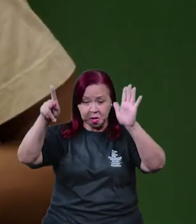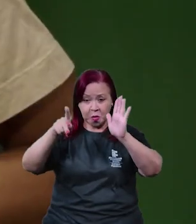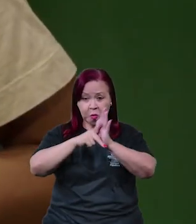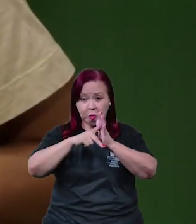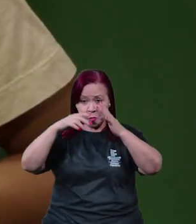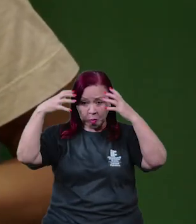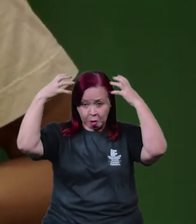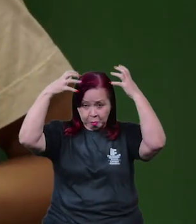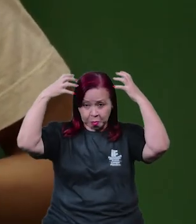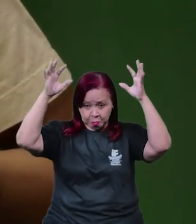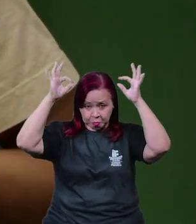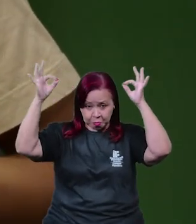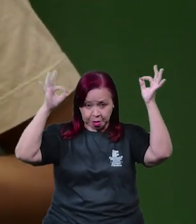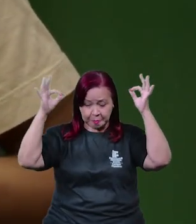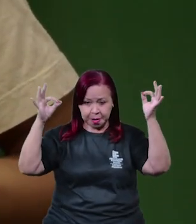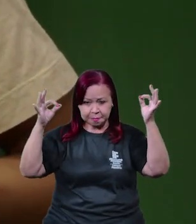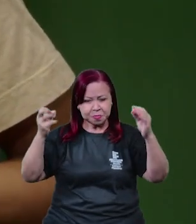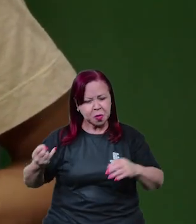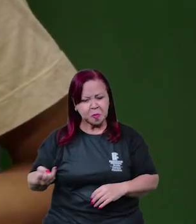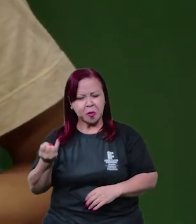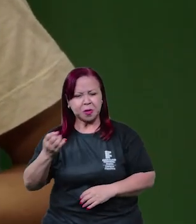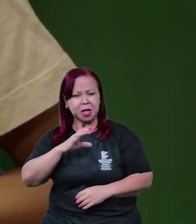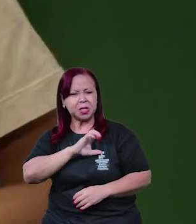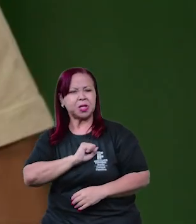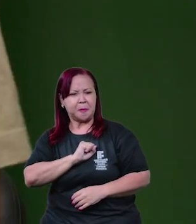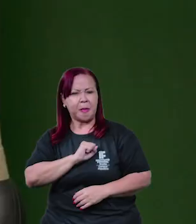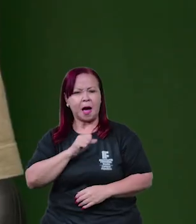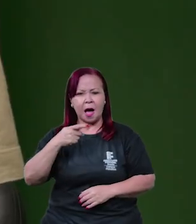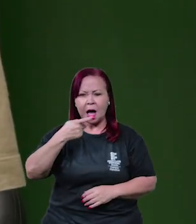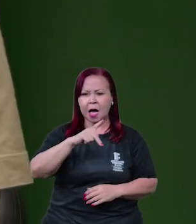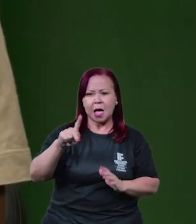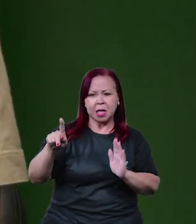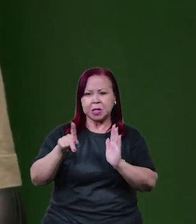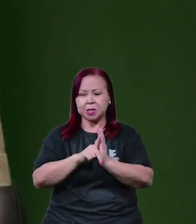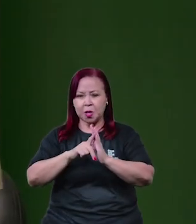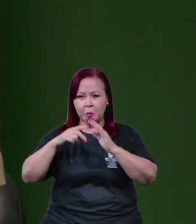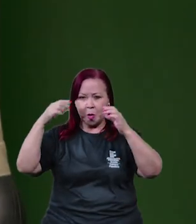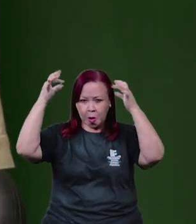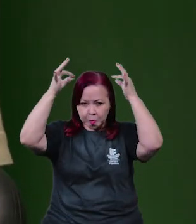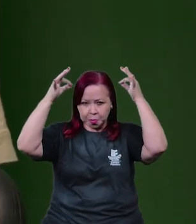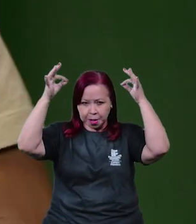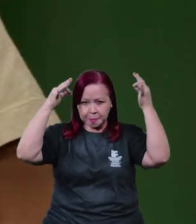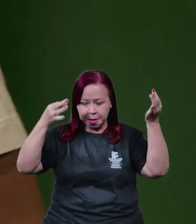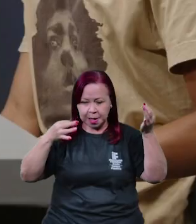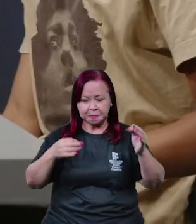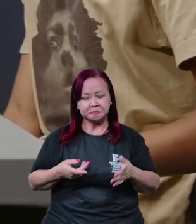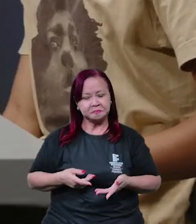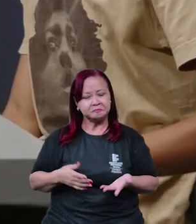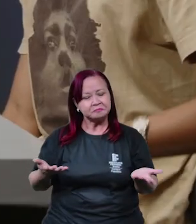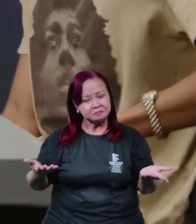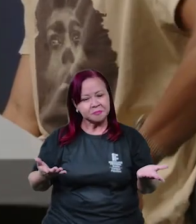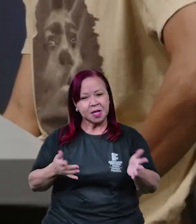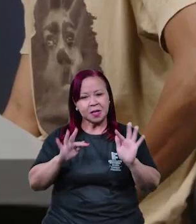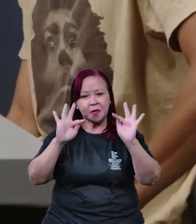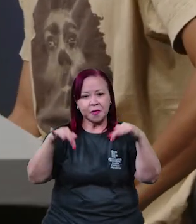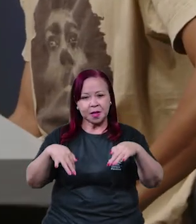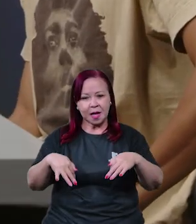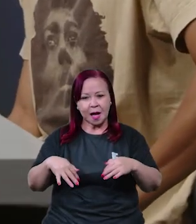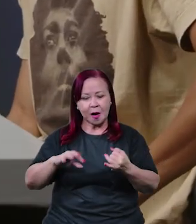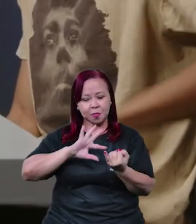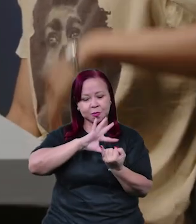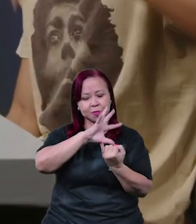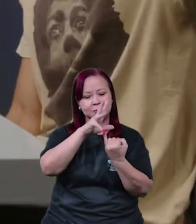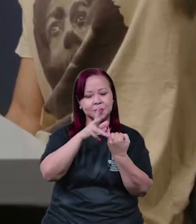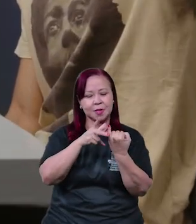seus cabelos, é essencial para a construção da nossa identidade, assim. E é isso. Chegamos ao fim aí de mais uma Estação